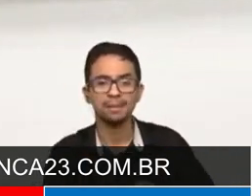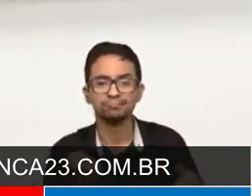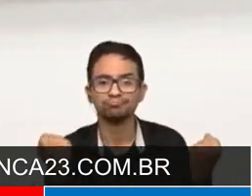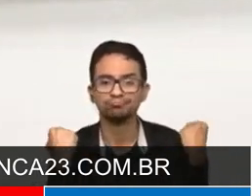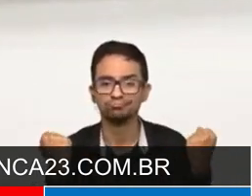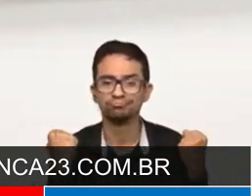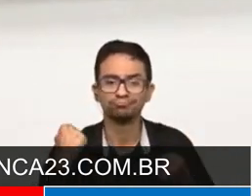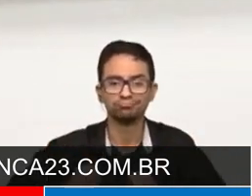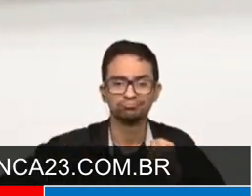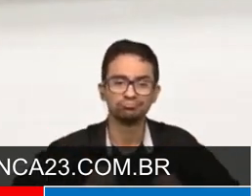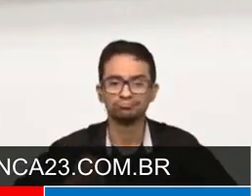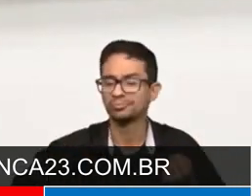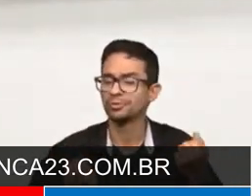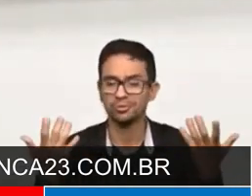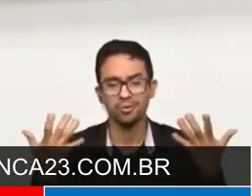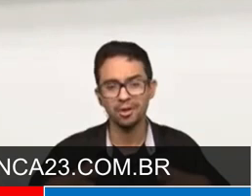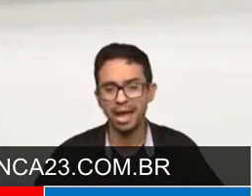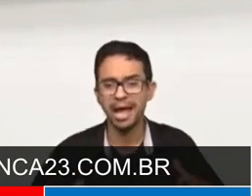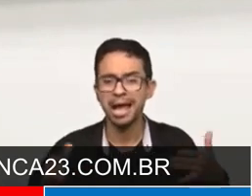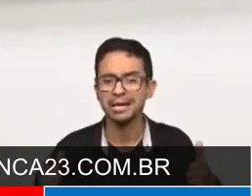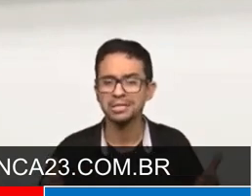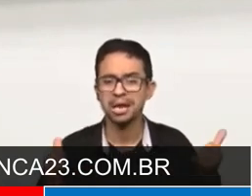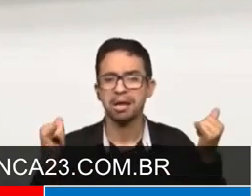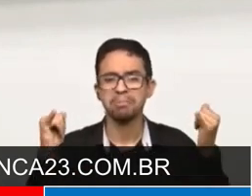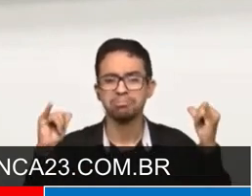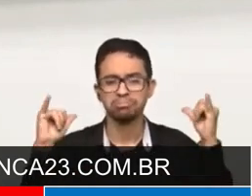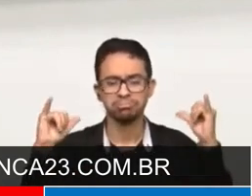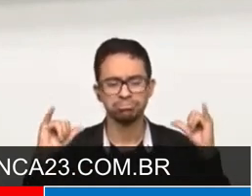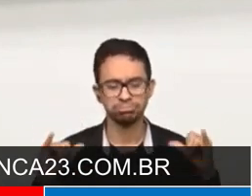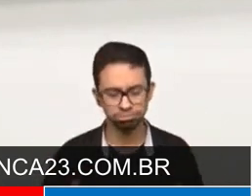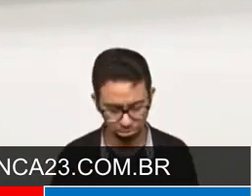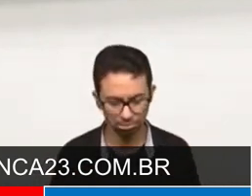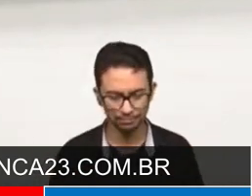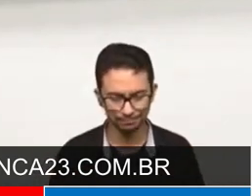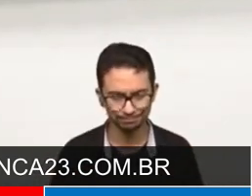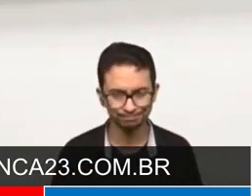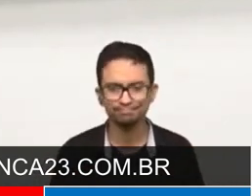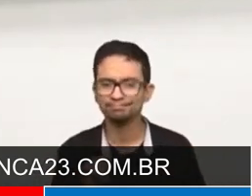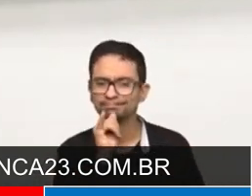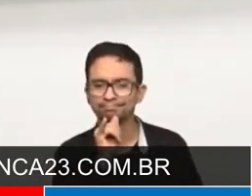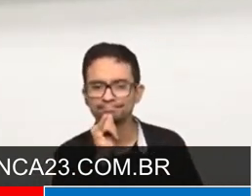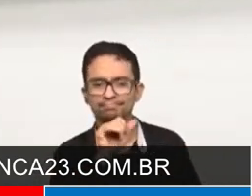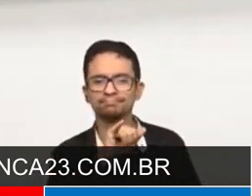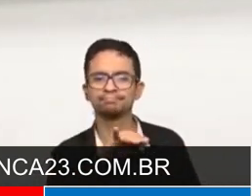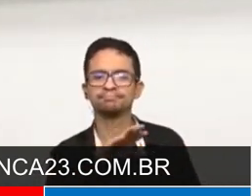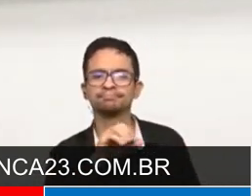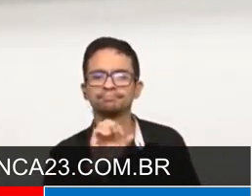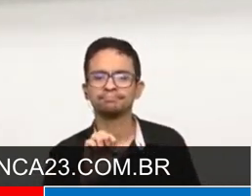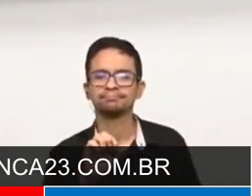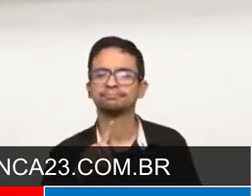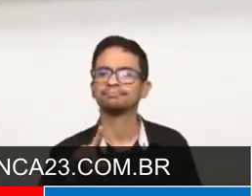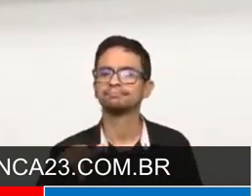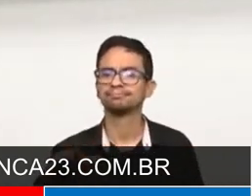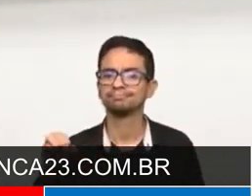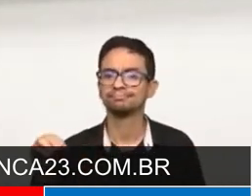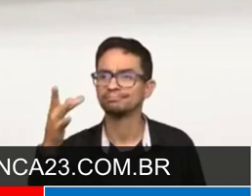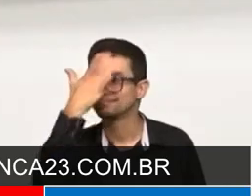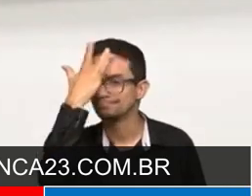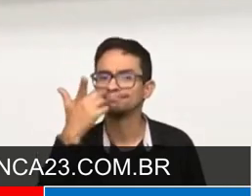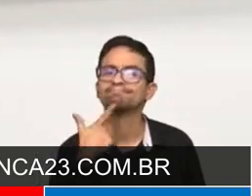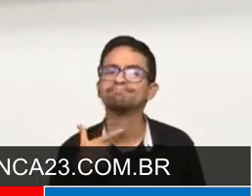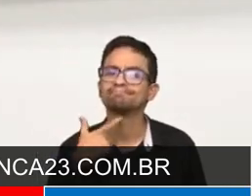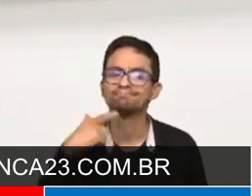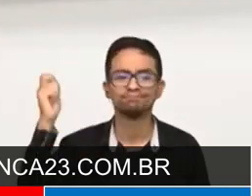tem mais energia. A síndrome do pânico, por exemplo, você não sai mais de casa, você não toma sol.